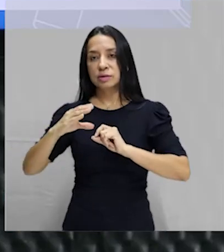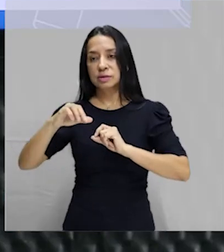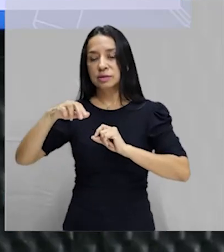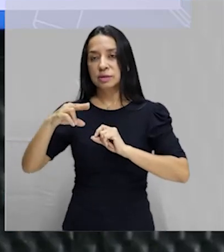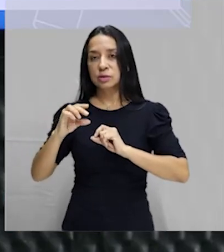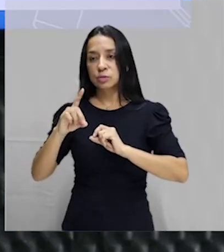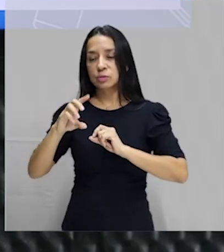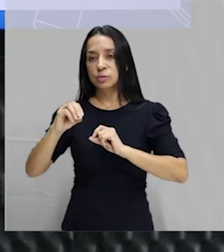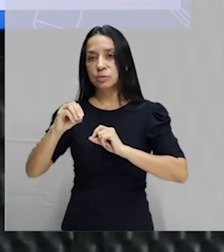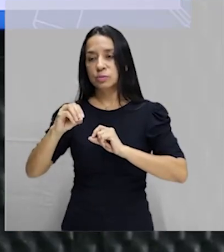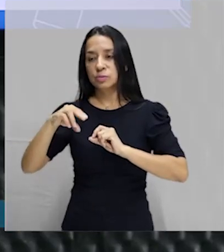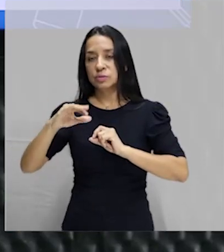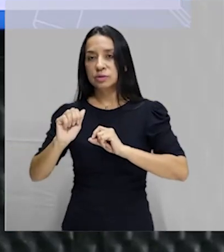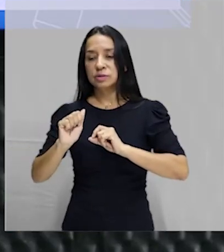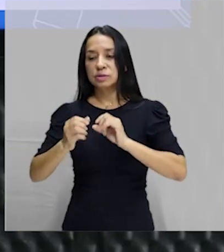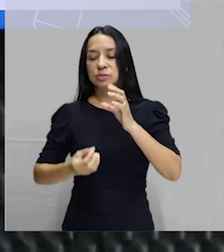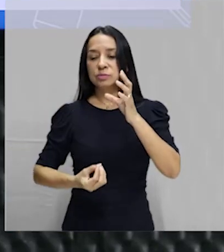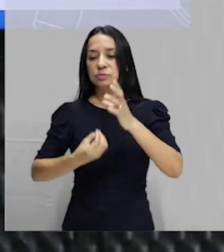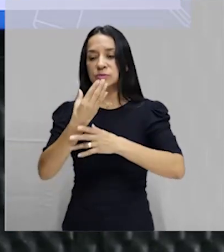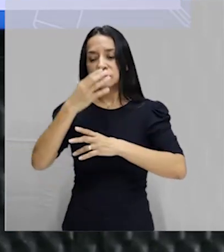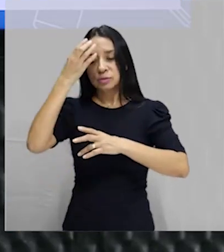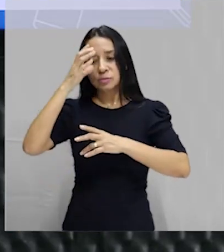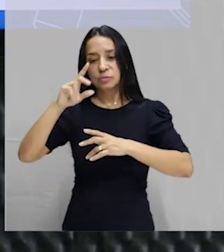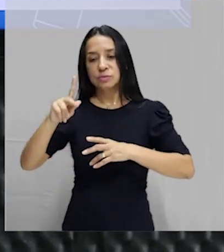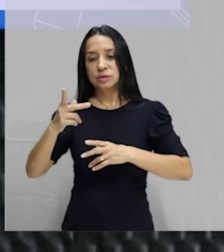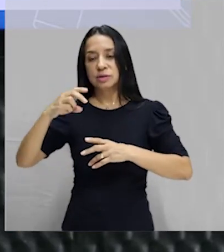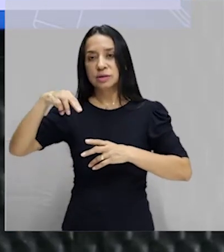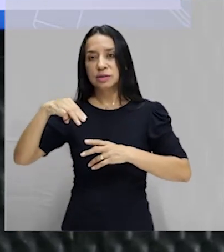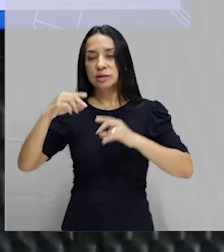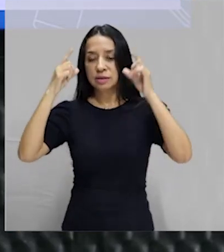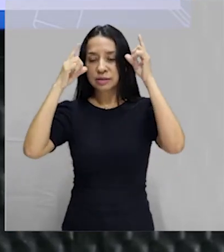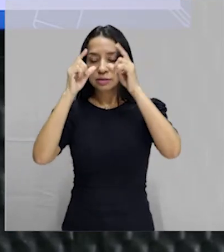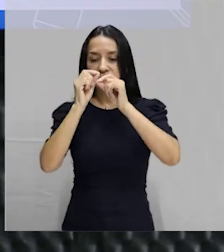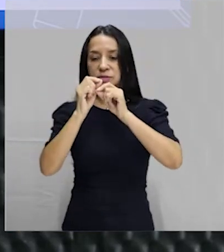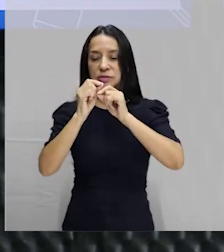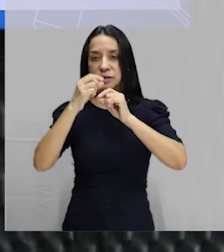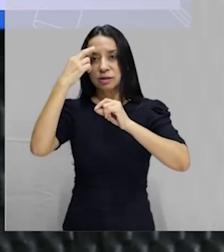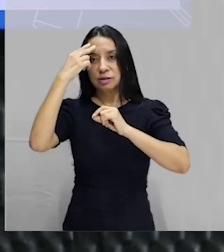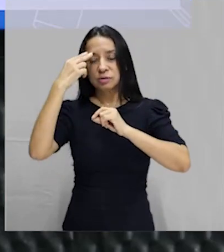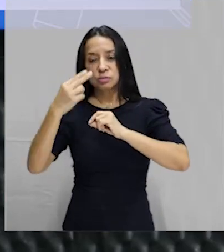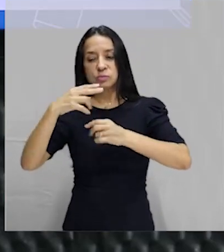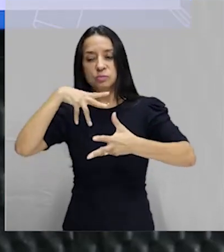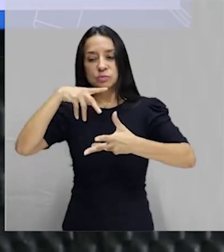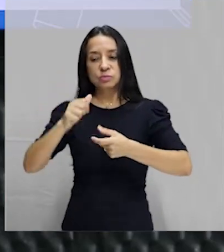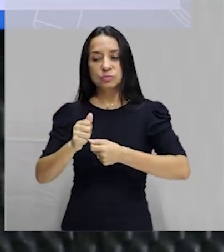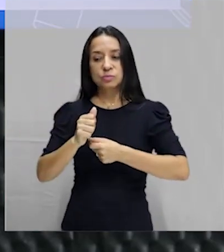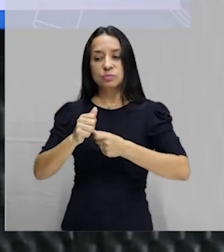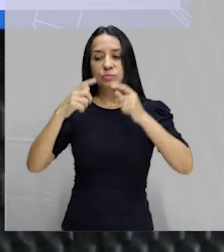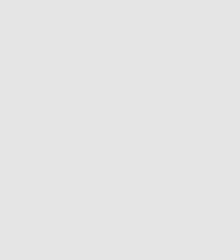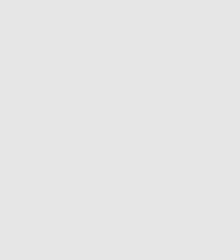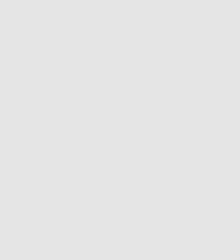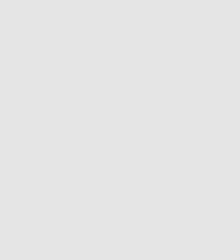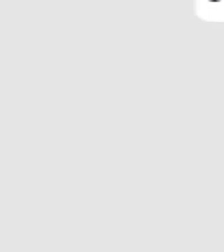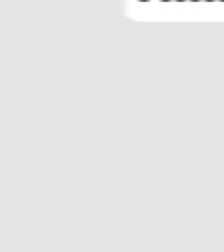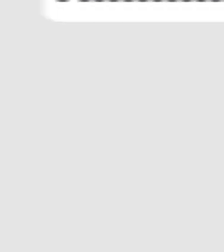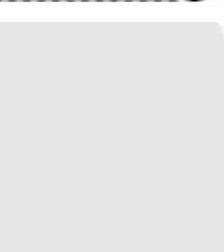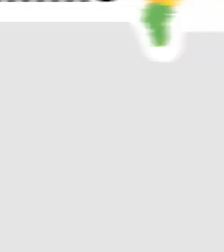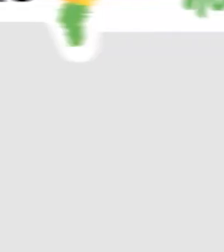cultura helenística. Ok, galerinha? Aí a história do mundo grego. Um grande abraço e até a próxima aula.